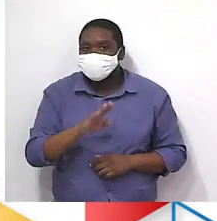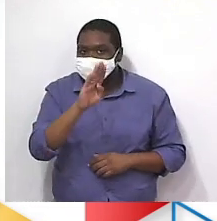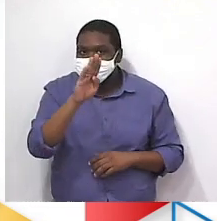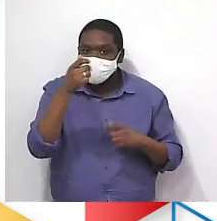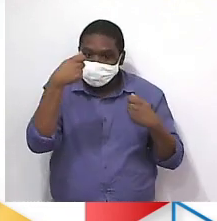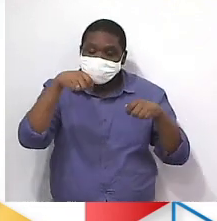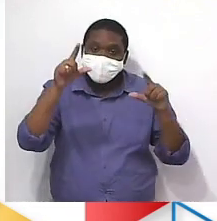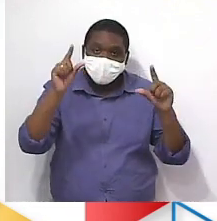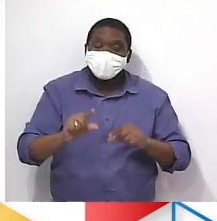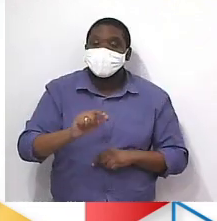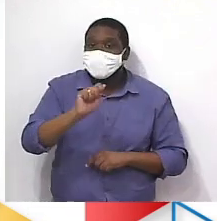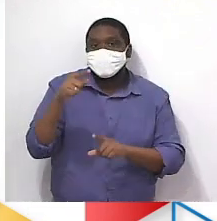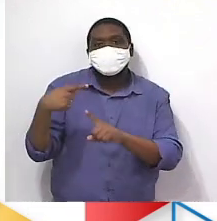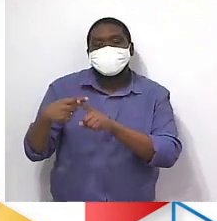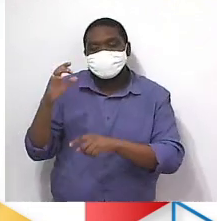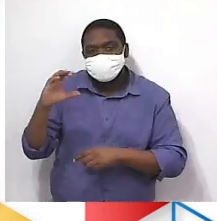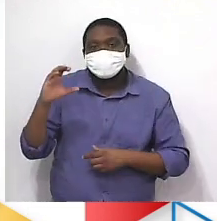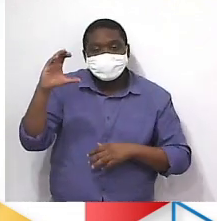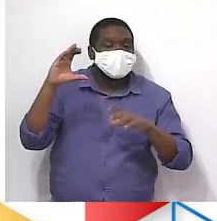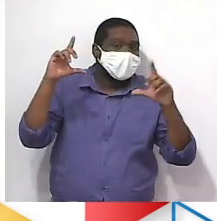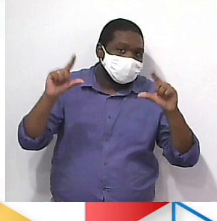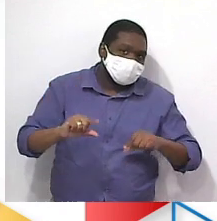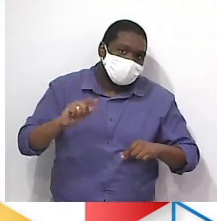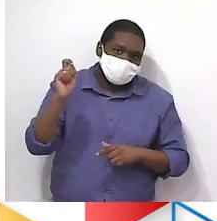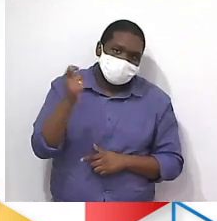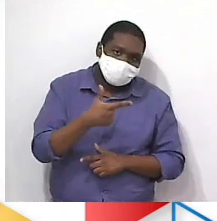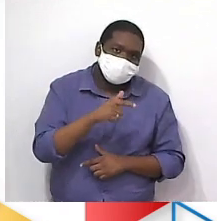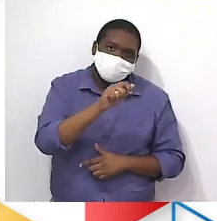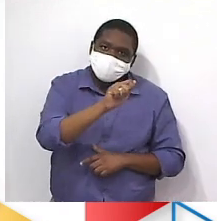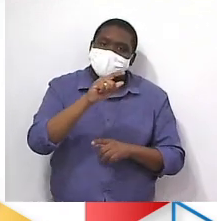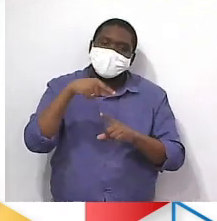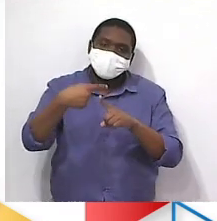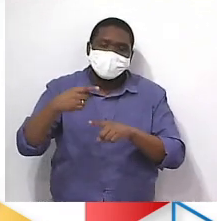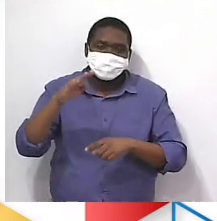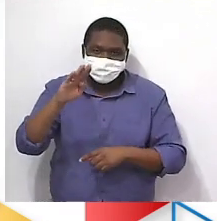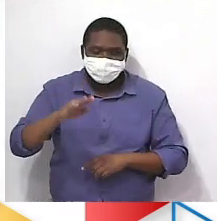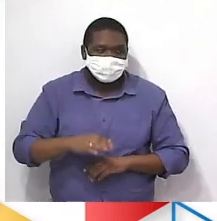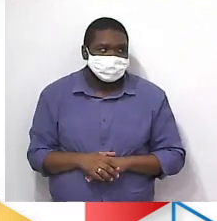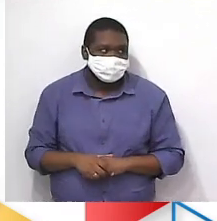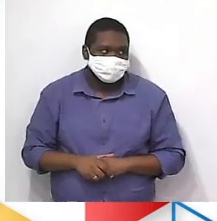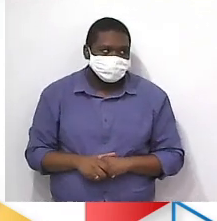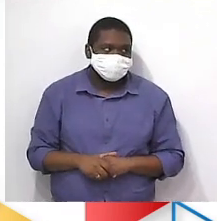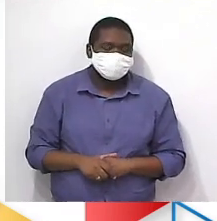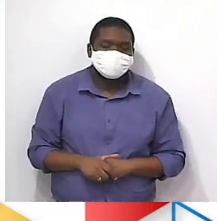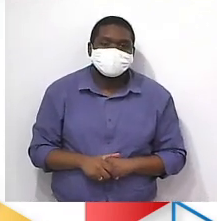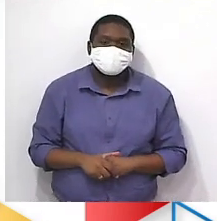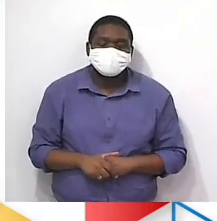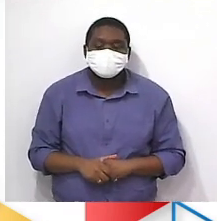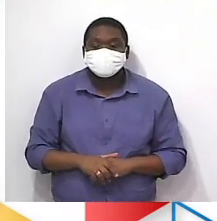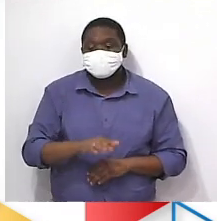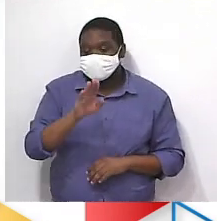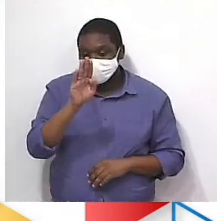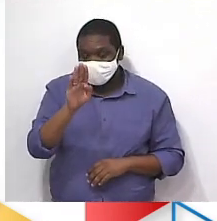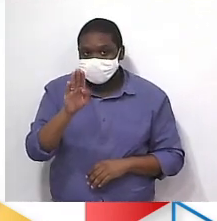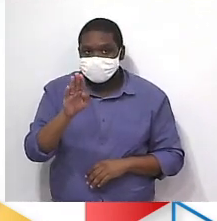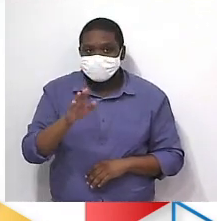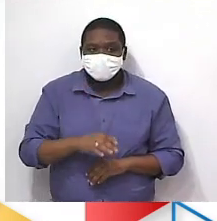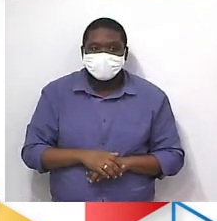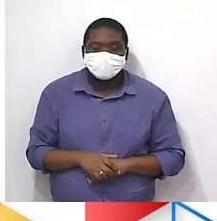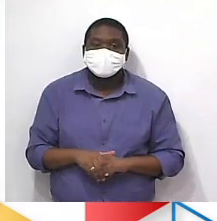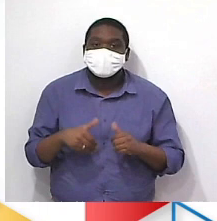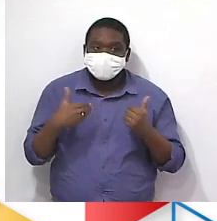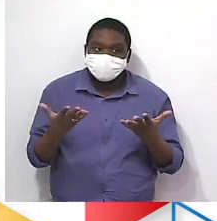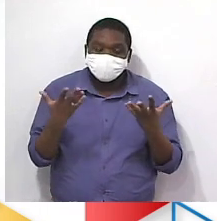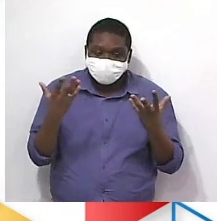mais C. C tem que ser menor que A mais B, tá? Desconsidera aí, é B, tá bom? Então